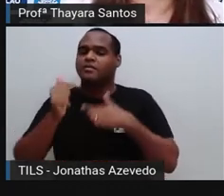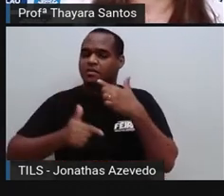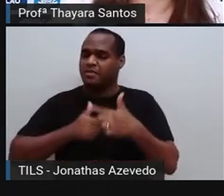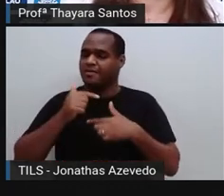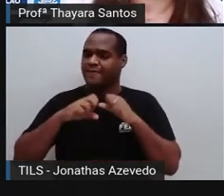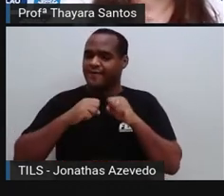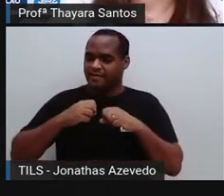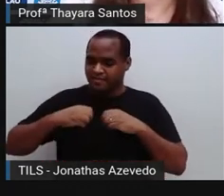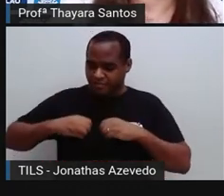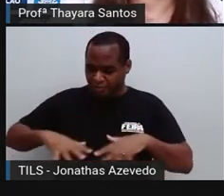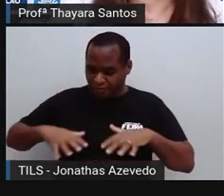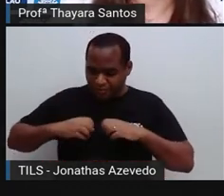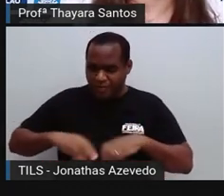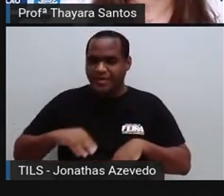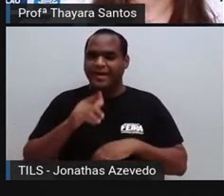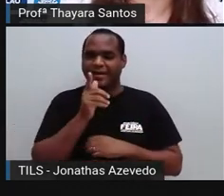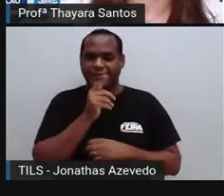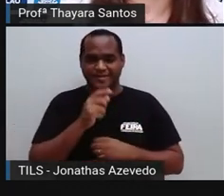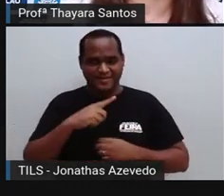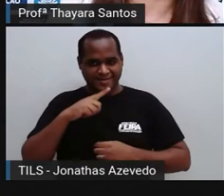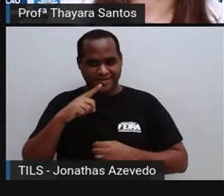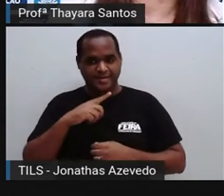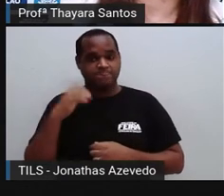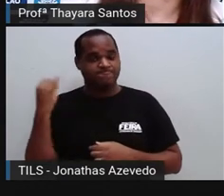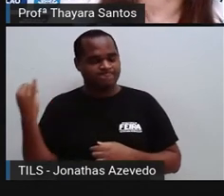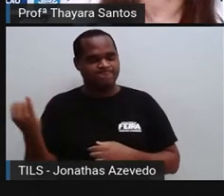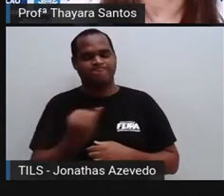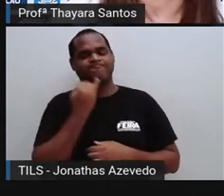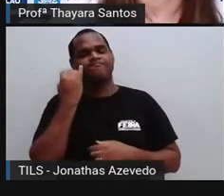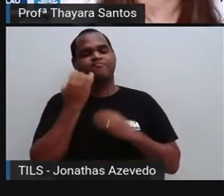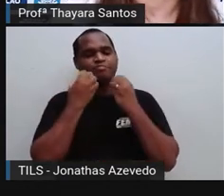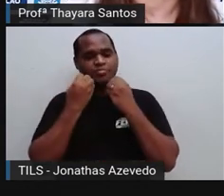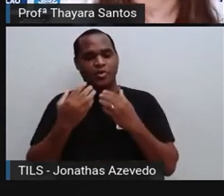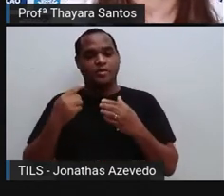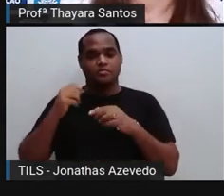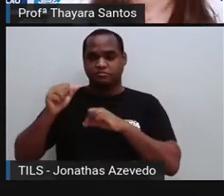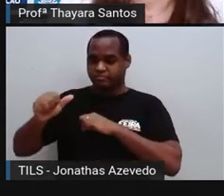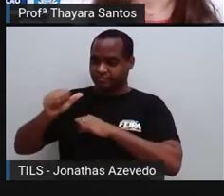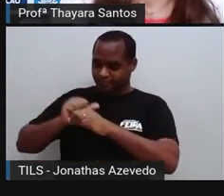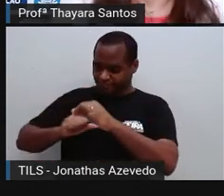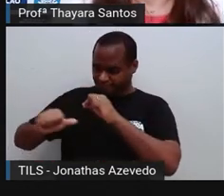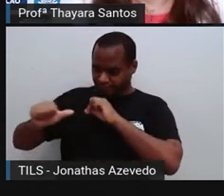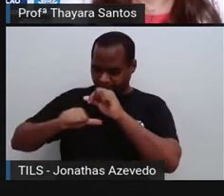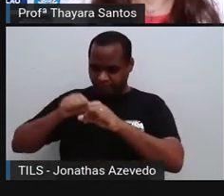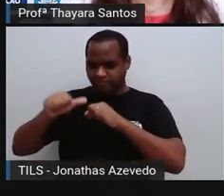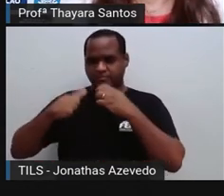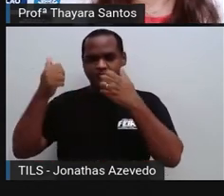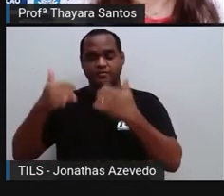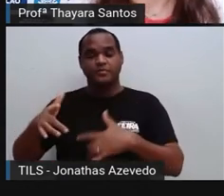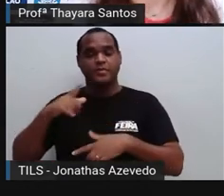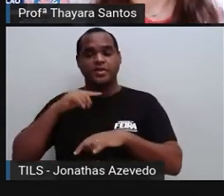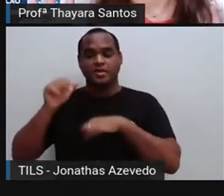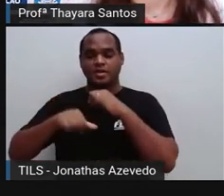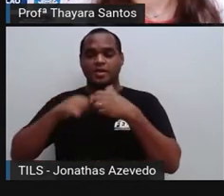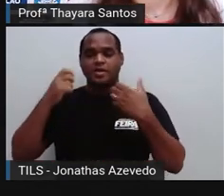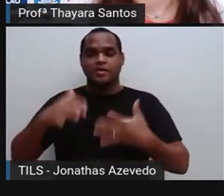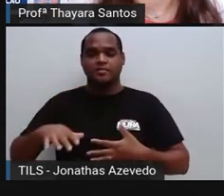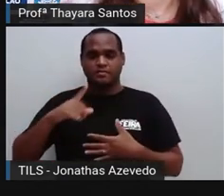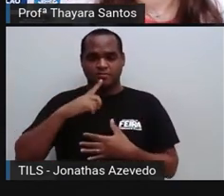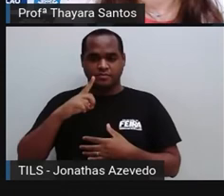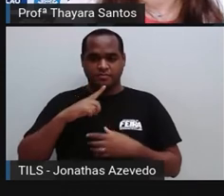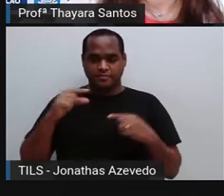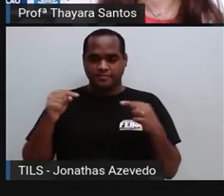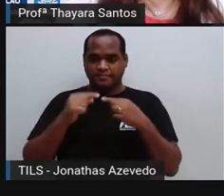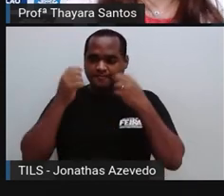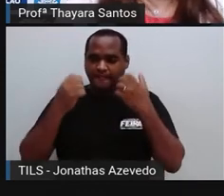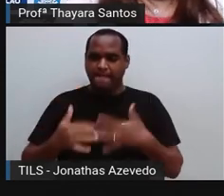excretam. Então, ela é muito importante, esse hormônio é muito importante para a manutenção do equilíbrio